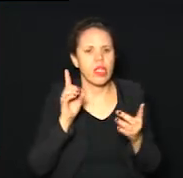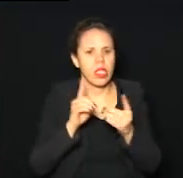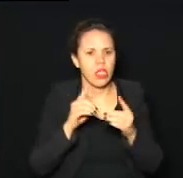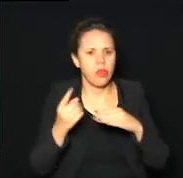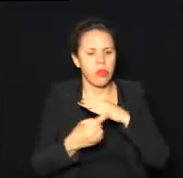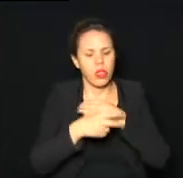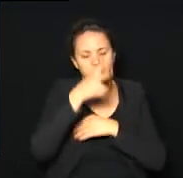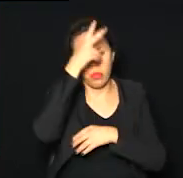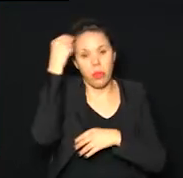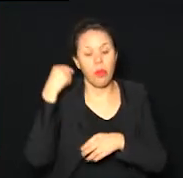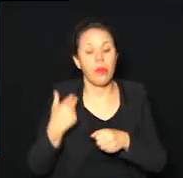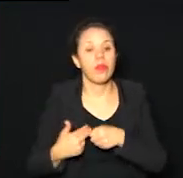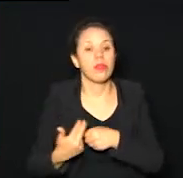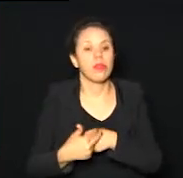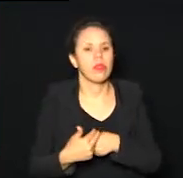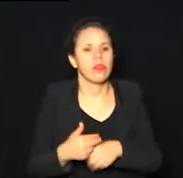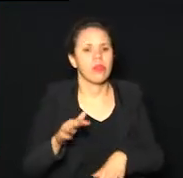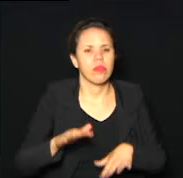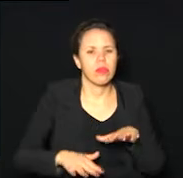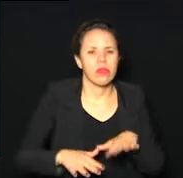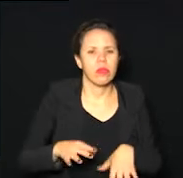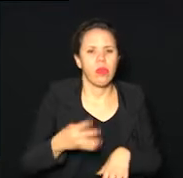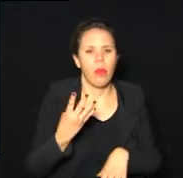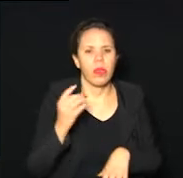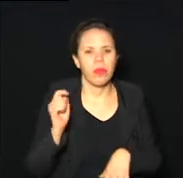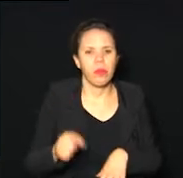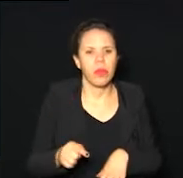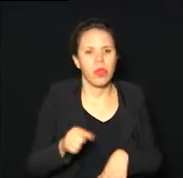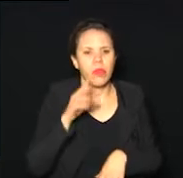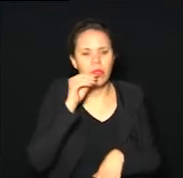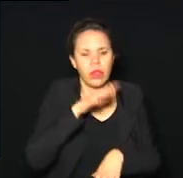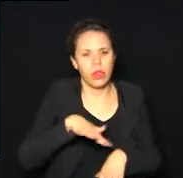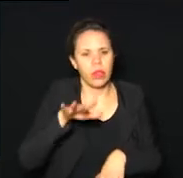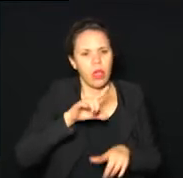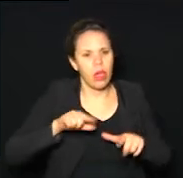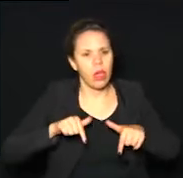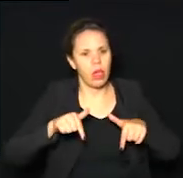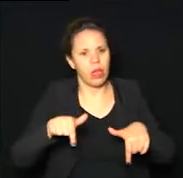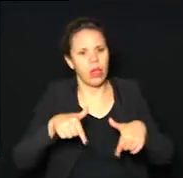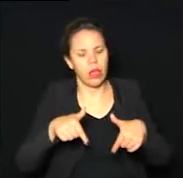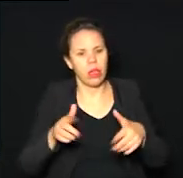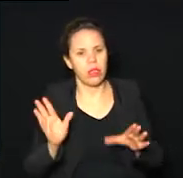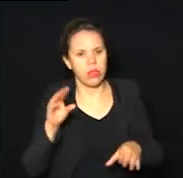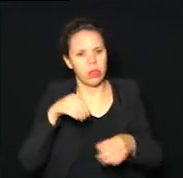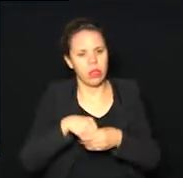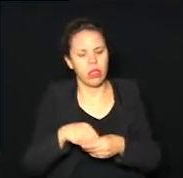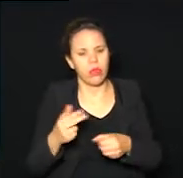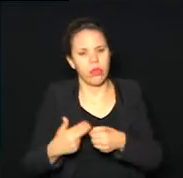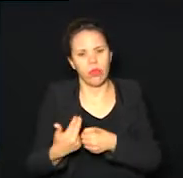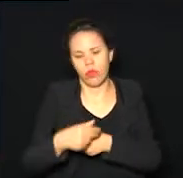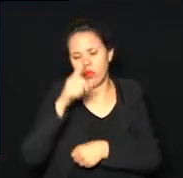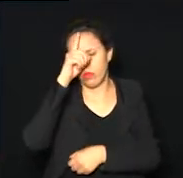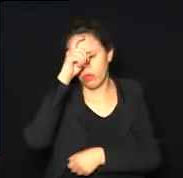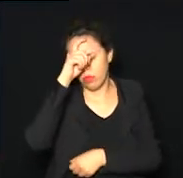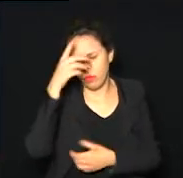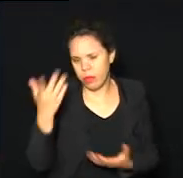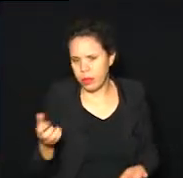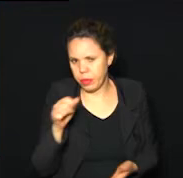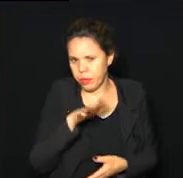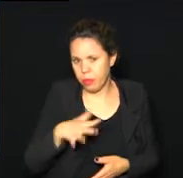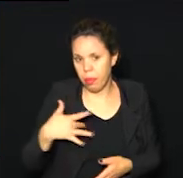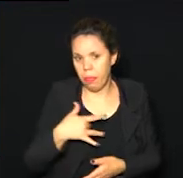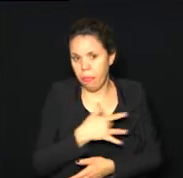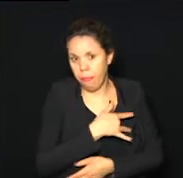Na Unicamp, em torno de 4.000 trabalhadores atuam no complexo hospitalar, atuam na área